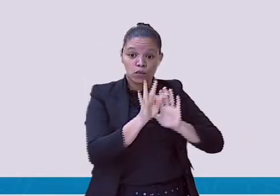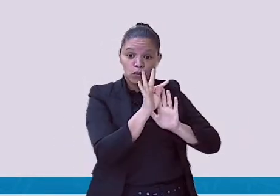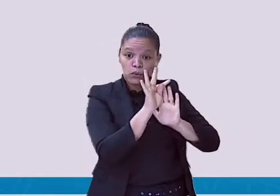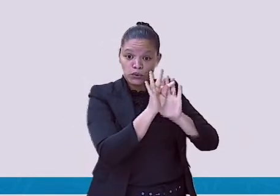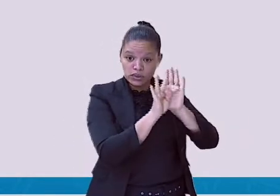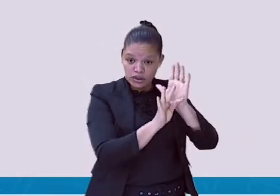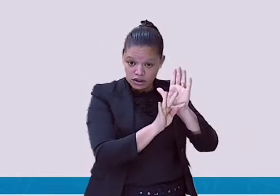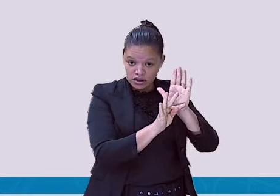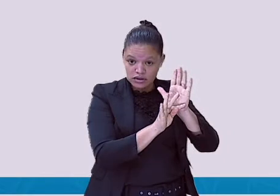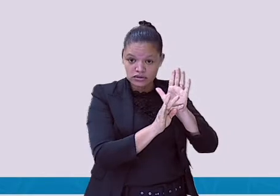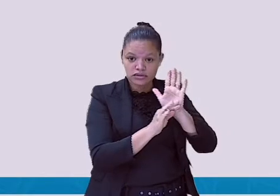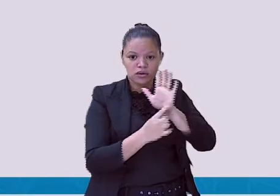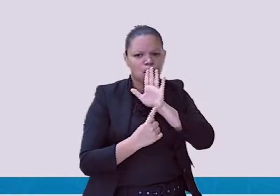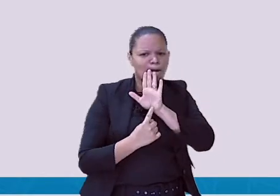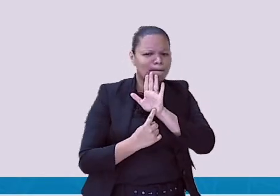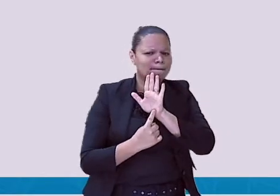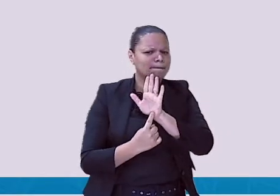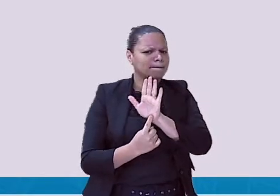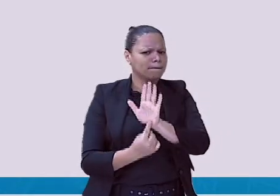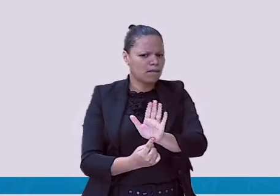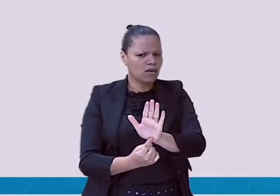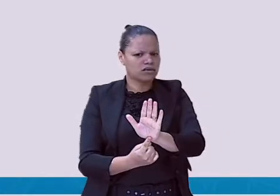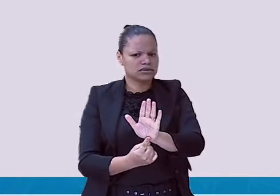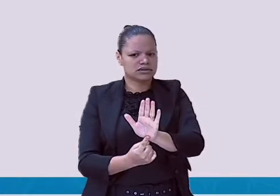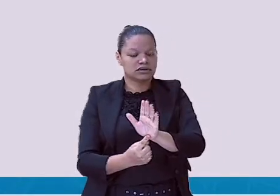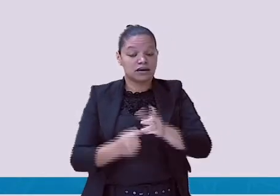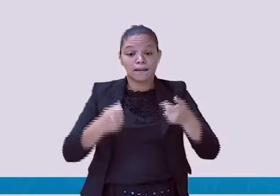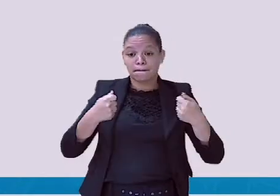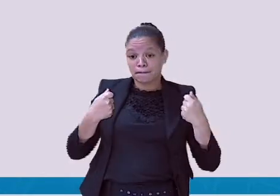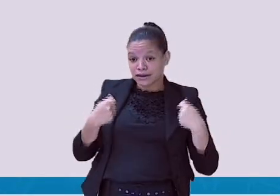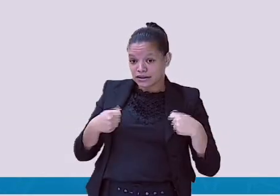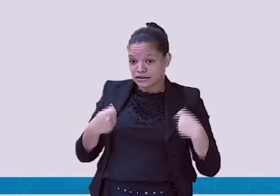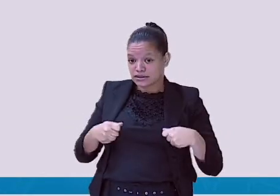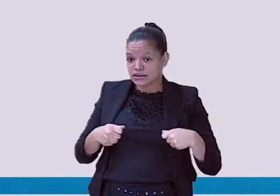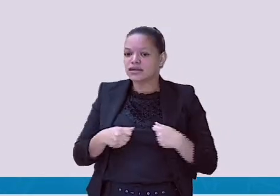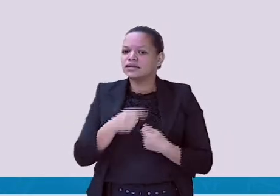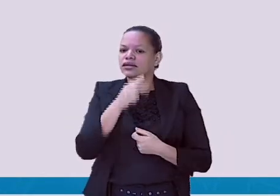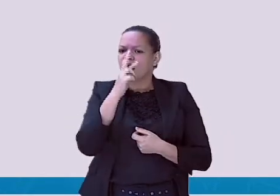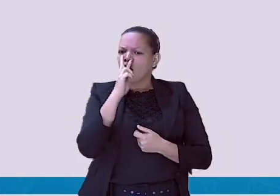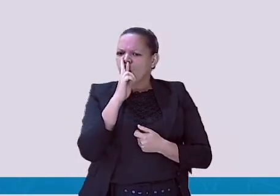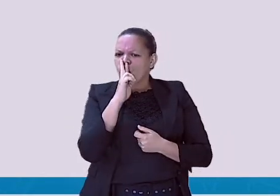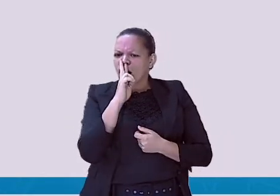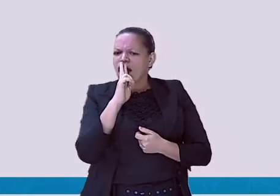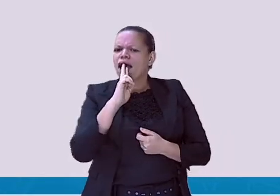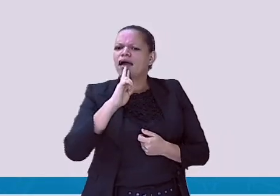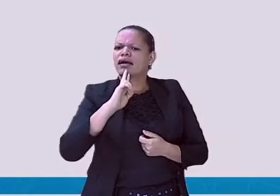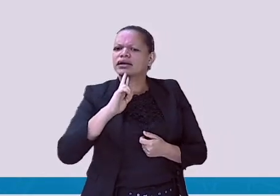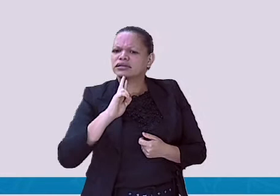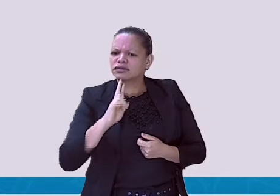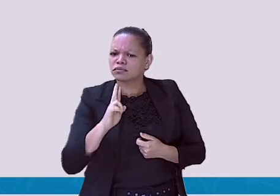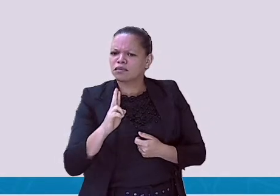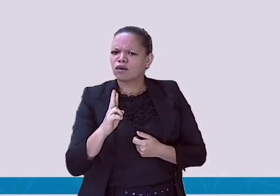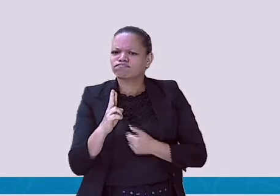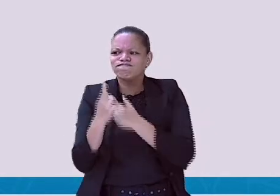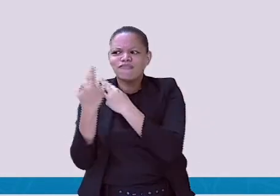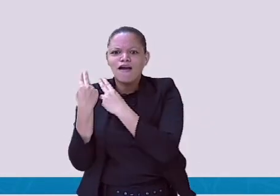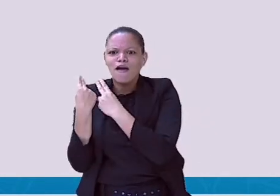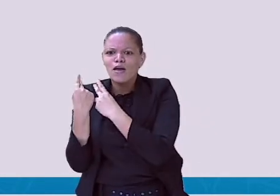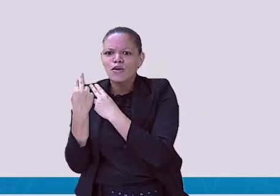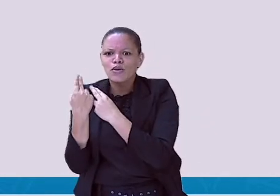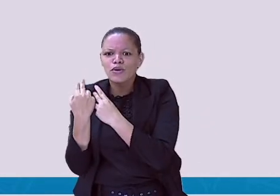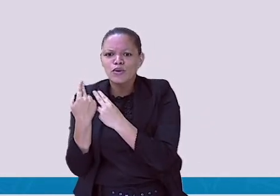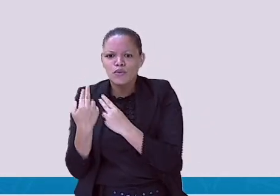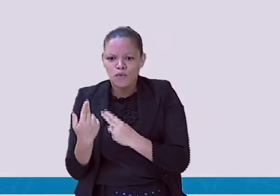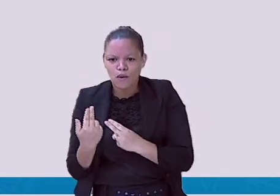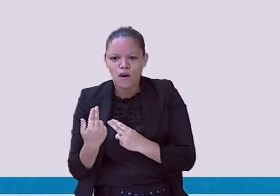sua opinião, não é uma resposta pessoal, é para você falar da mesma maneira